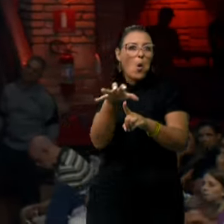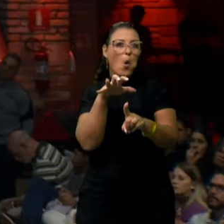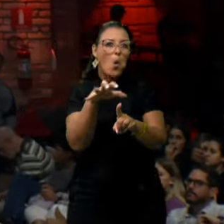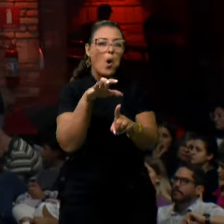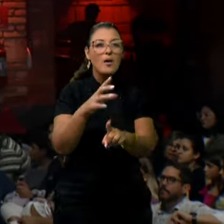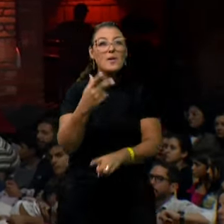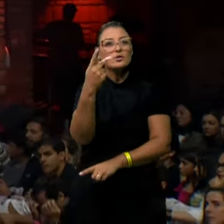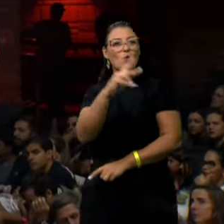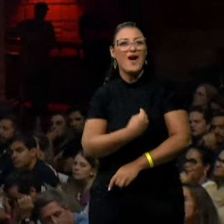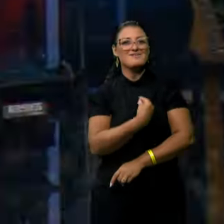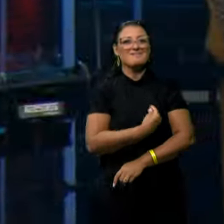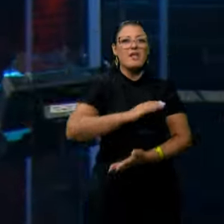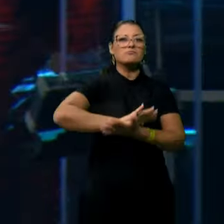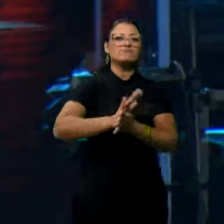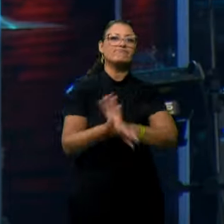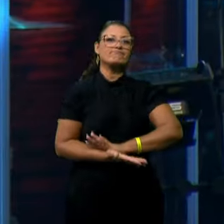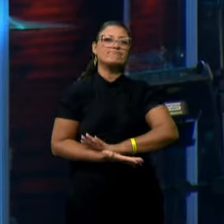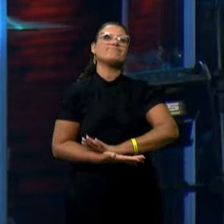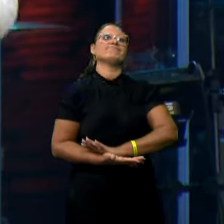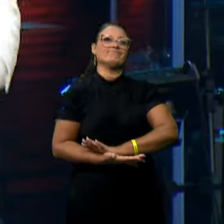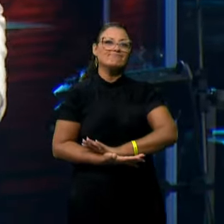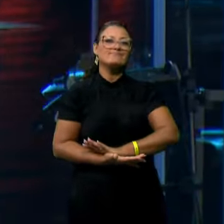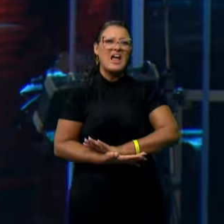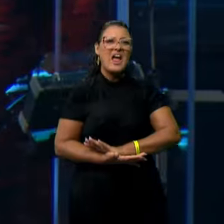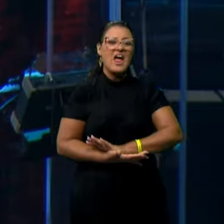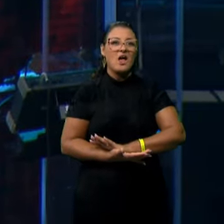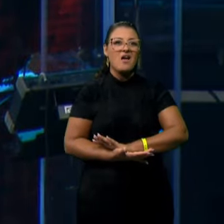novidades nunca